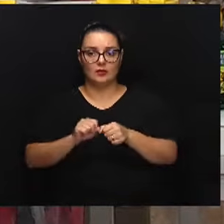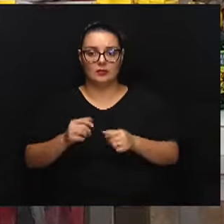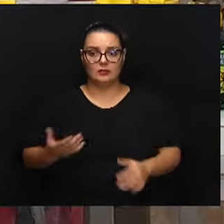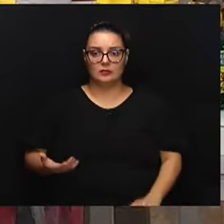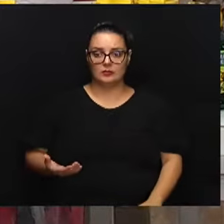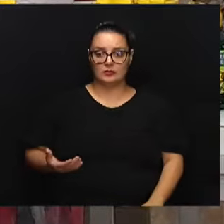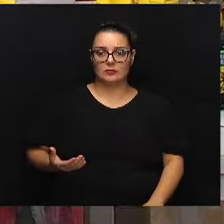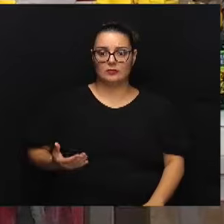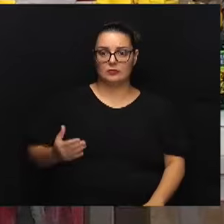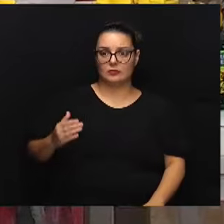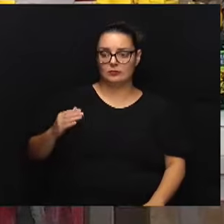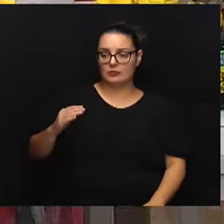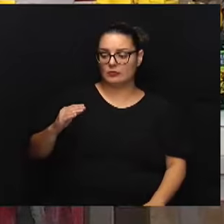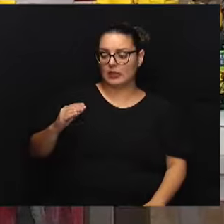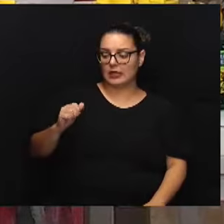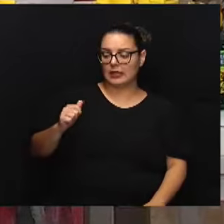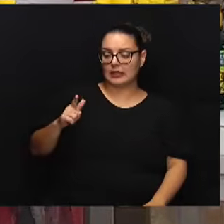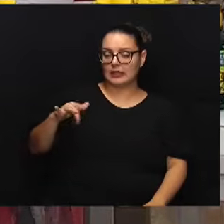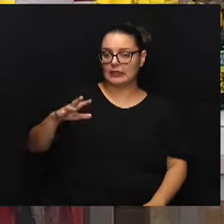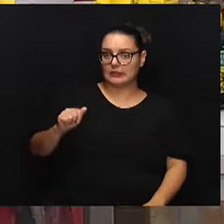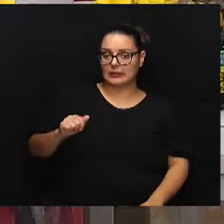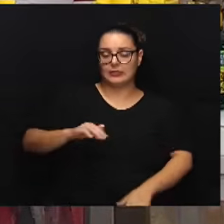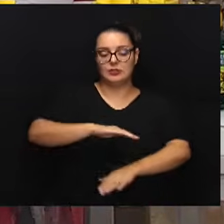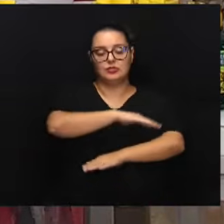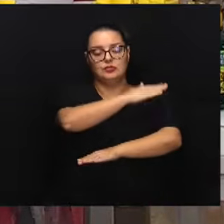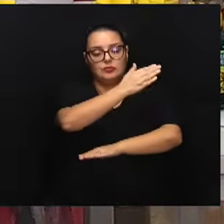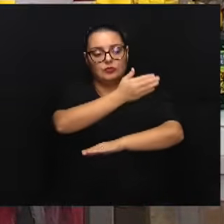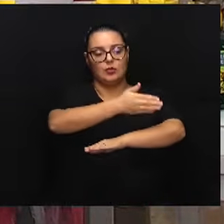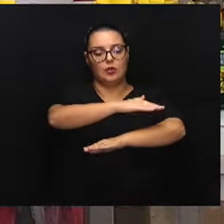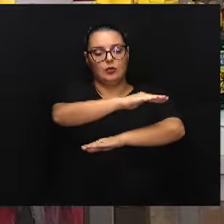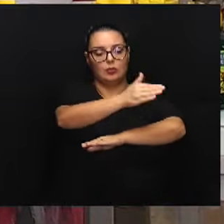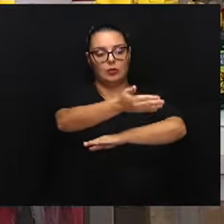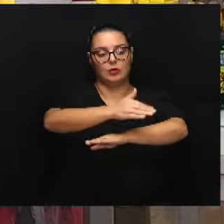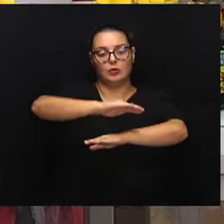cadeia, uma cordilheira de montanhas de fundo, ó.